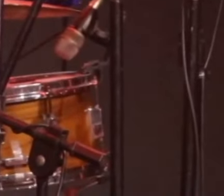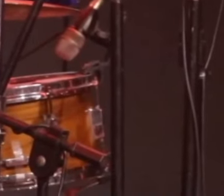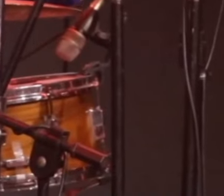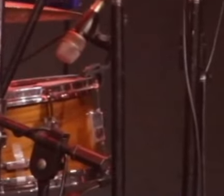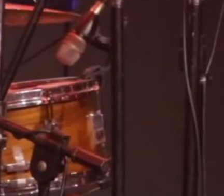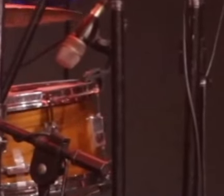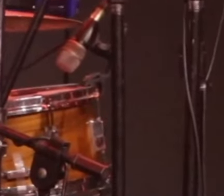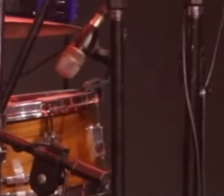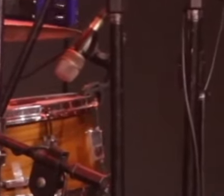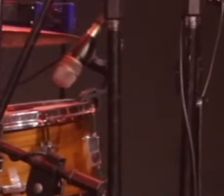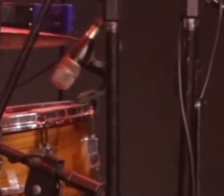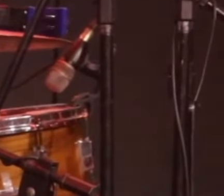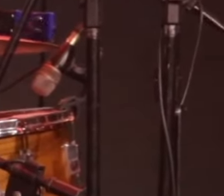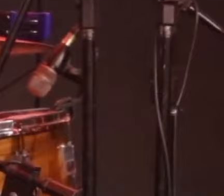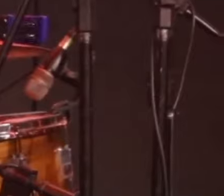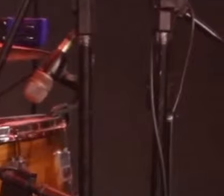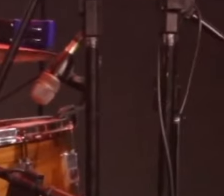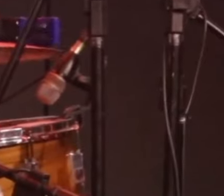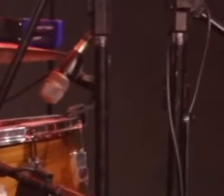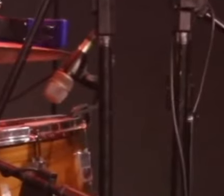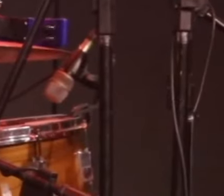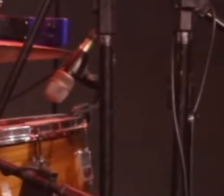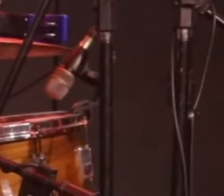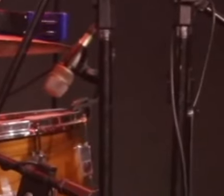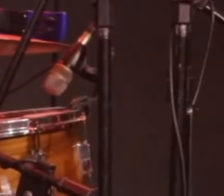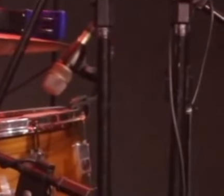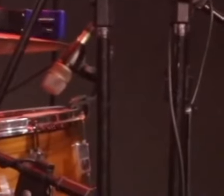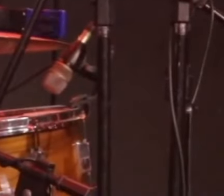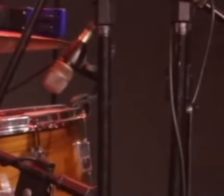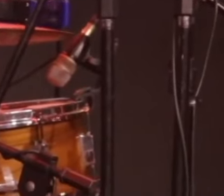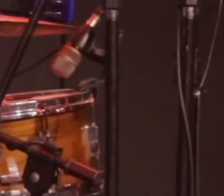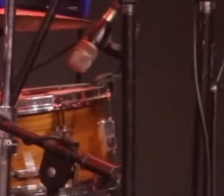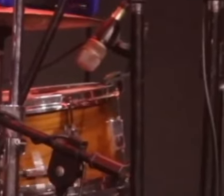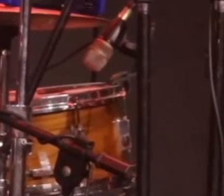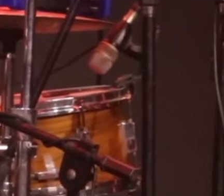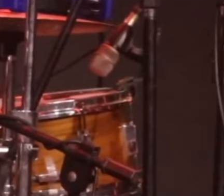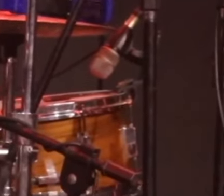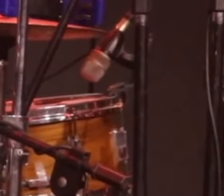Ele te chama pra regar o